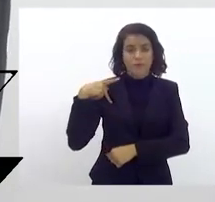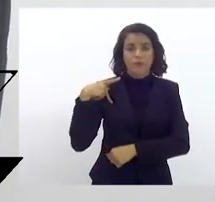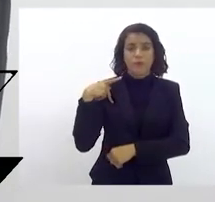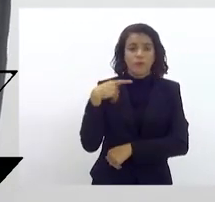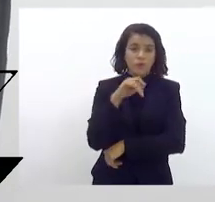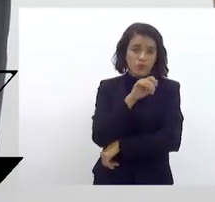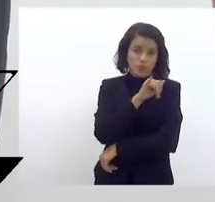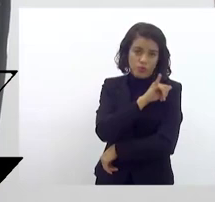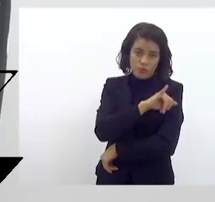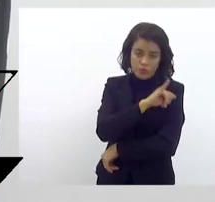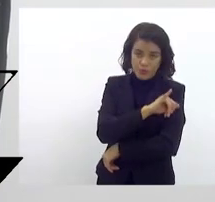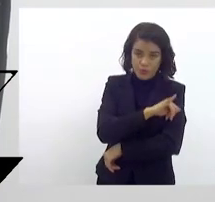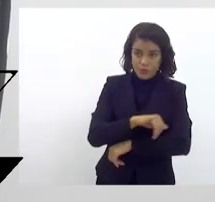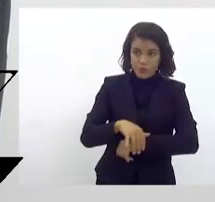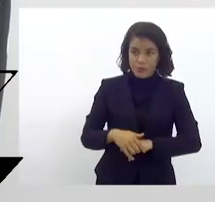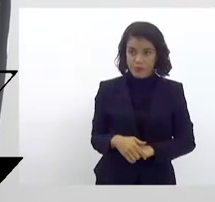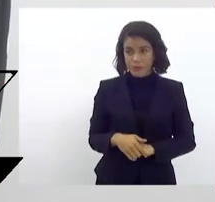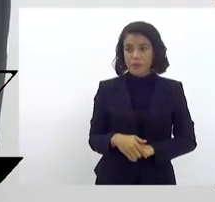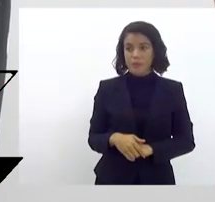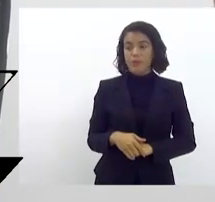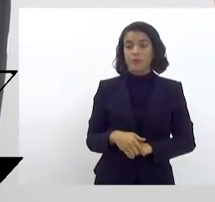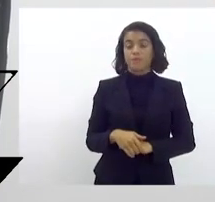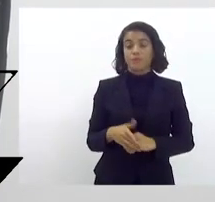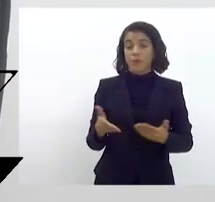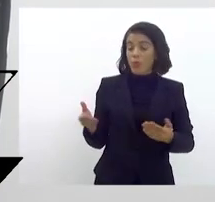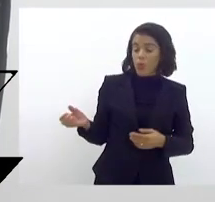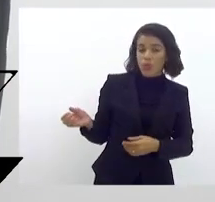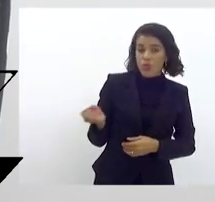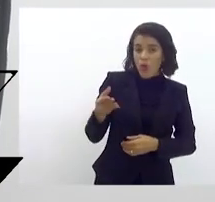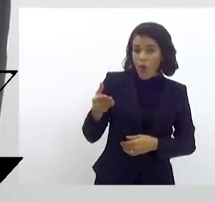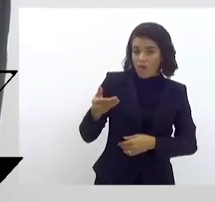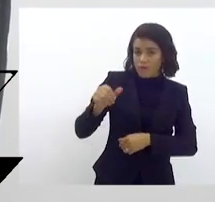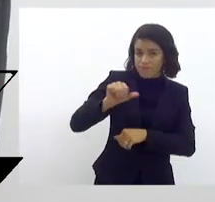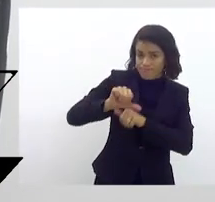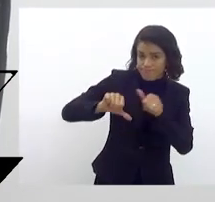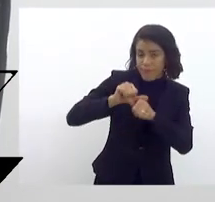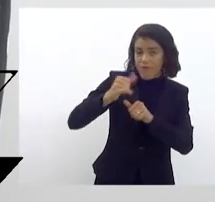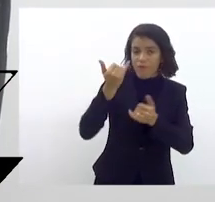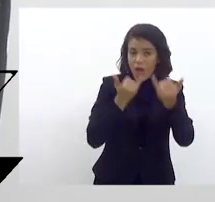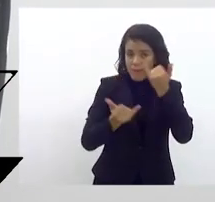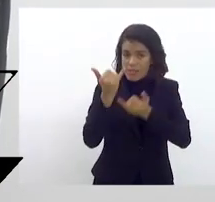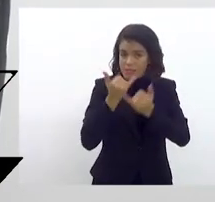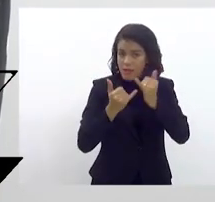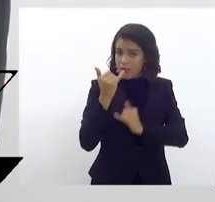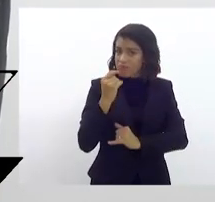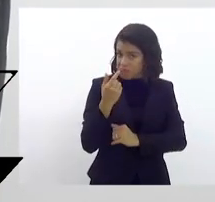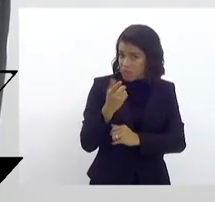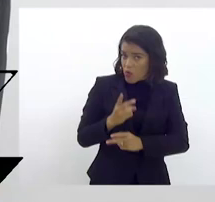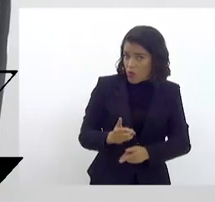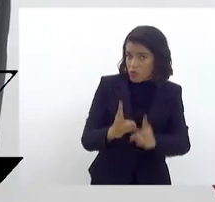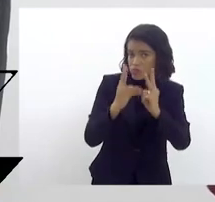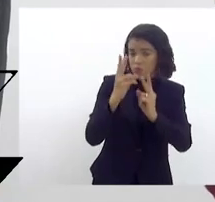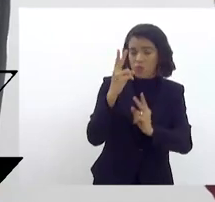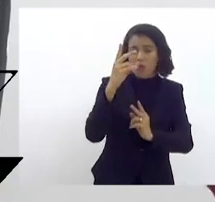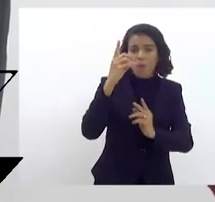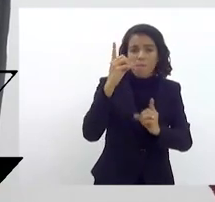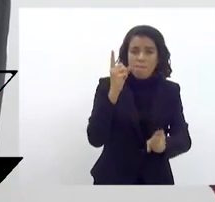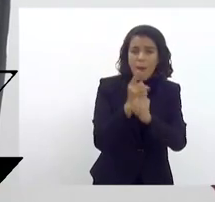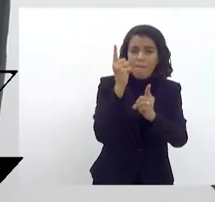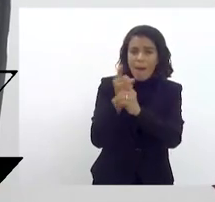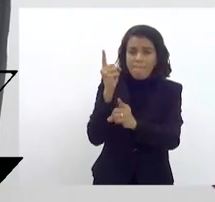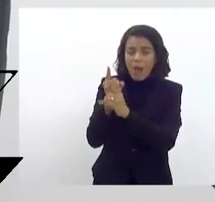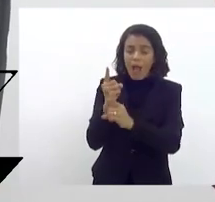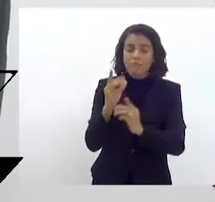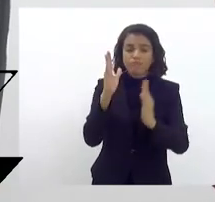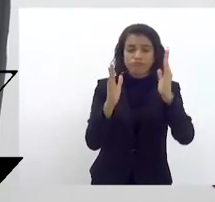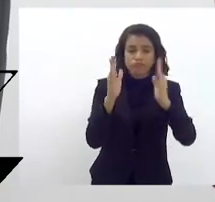de Janeiro é da atualização dos dados de prisão shampoo reconhecimento fotográfico entre os